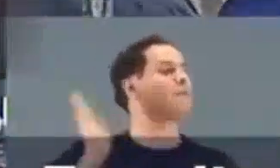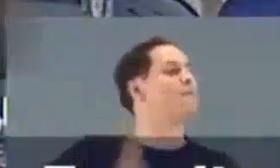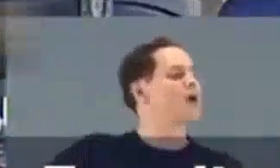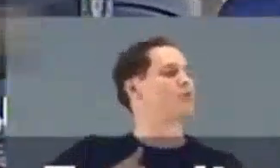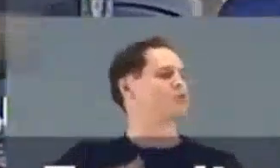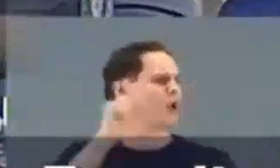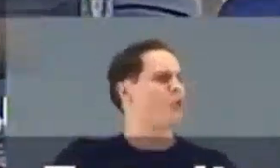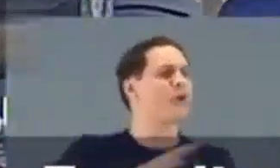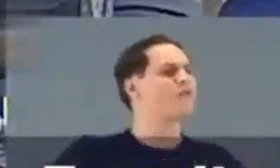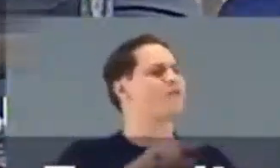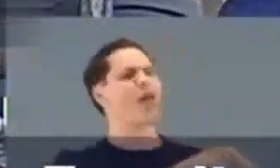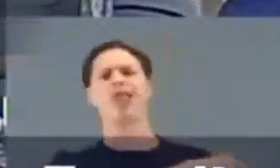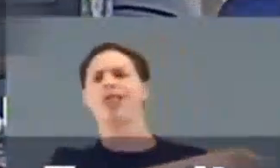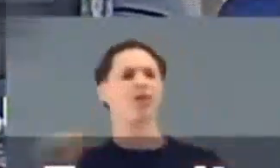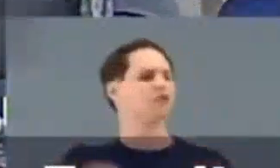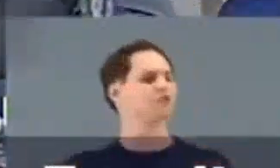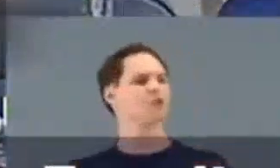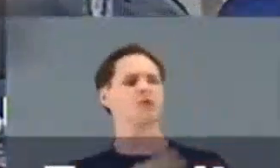aceitar nem você nem ninguém.